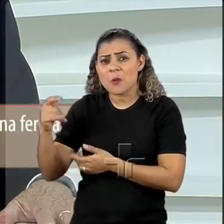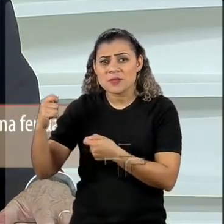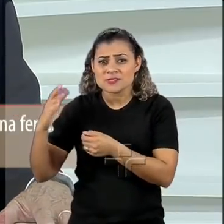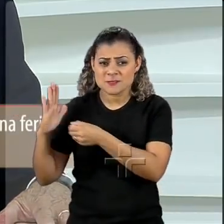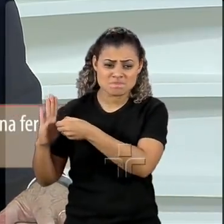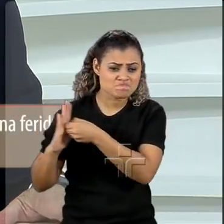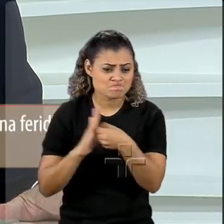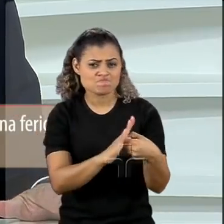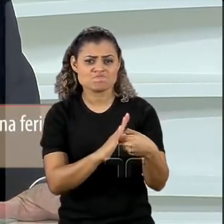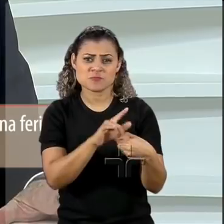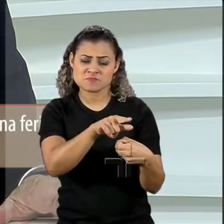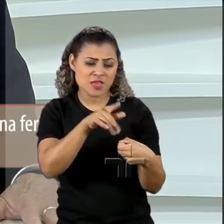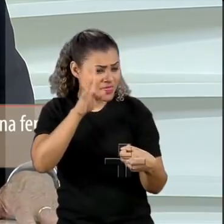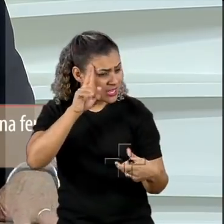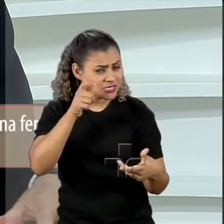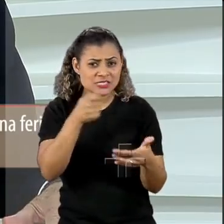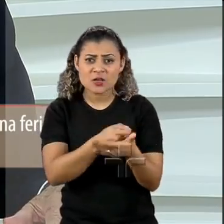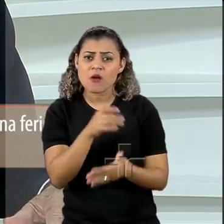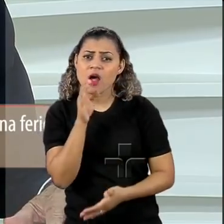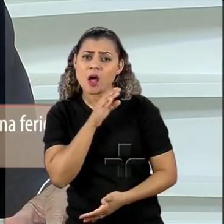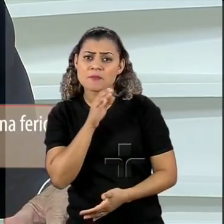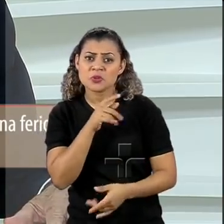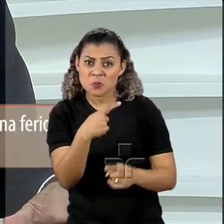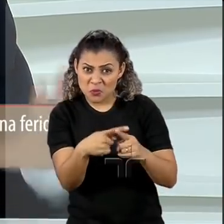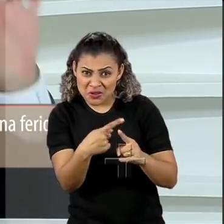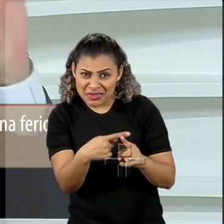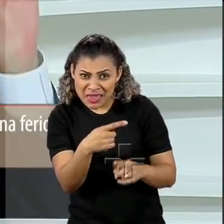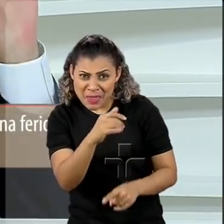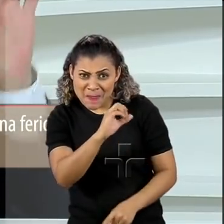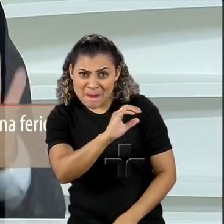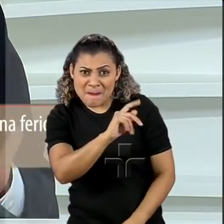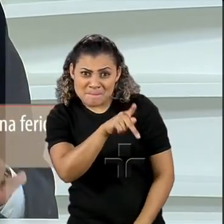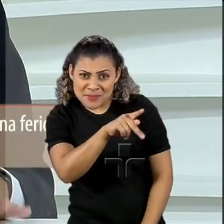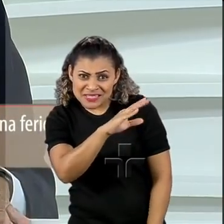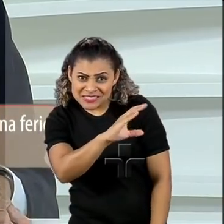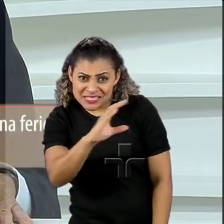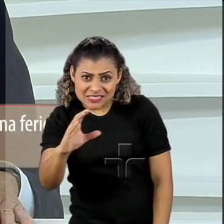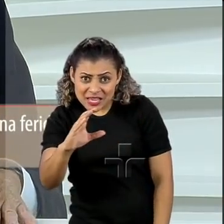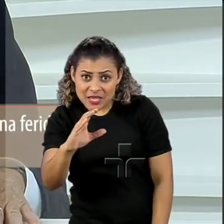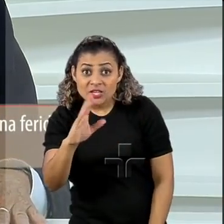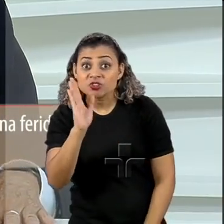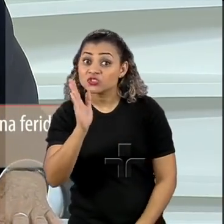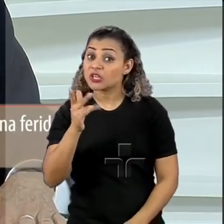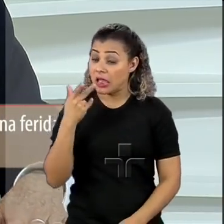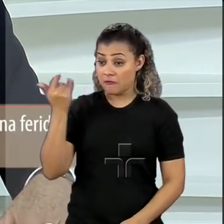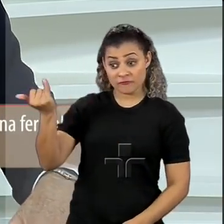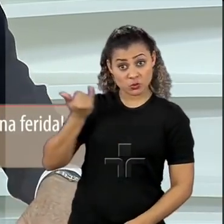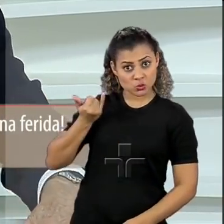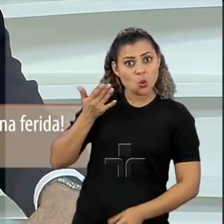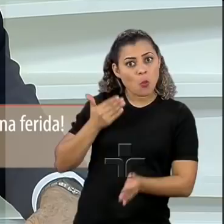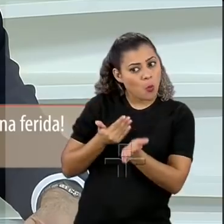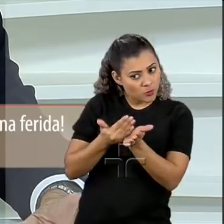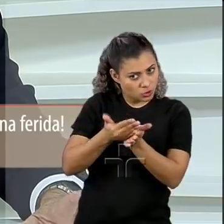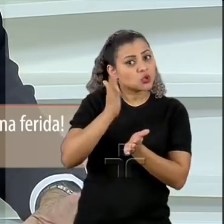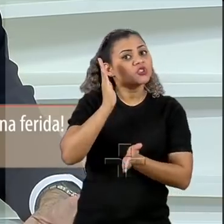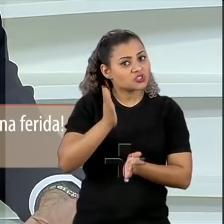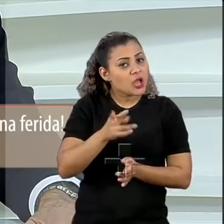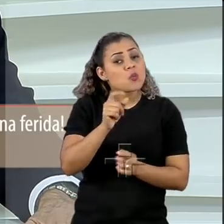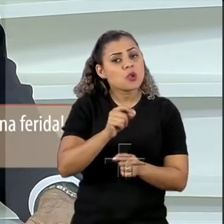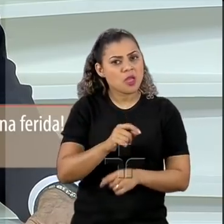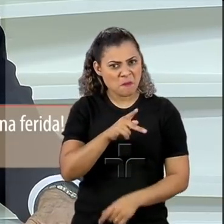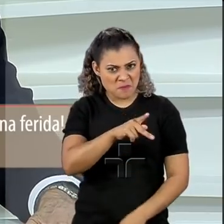Porque daqui a pouco o PCC, e já dizem que isso já começou a acontecer, vai se